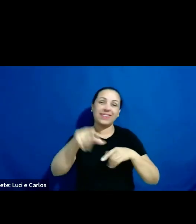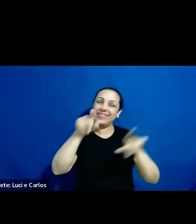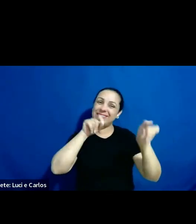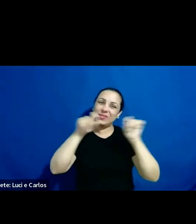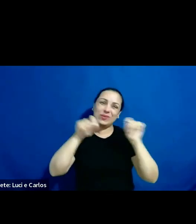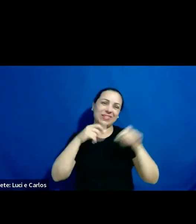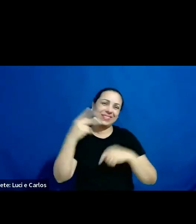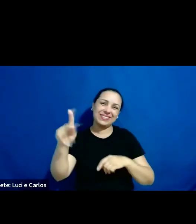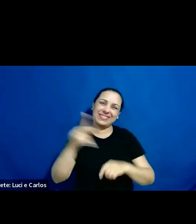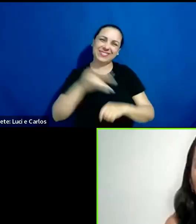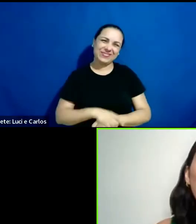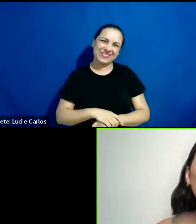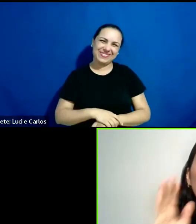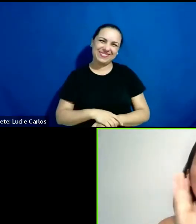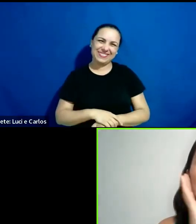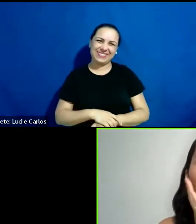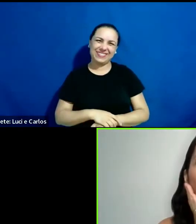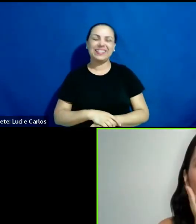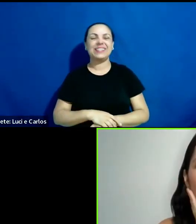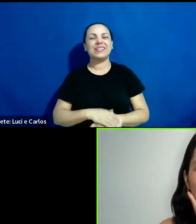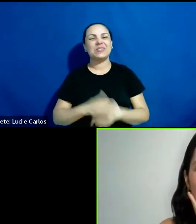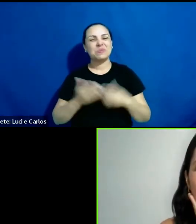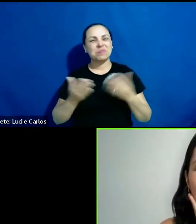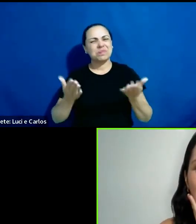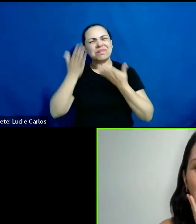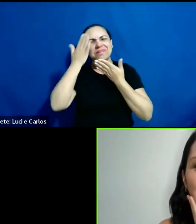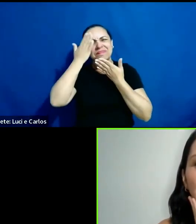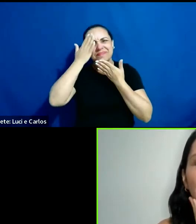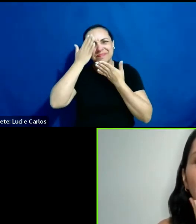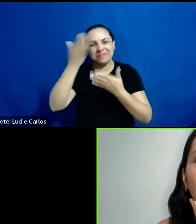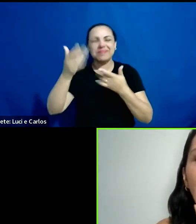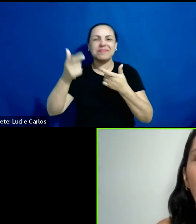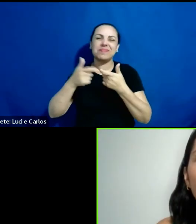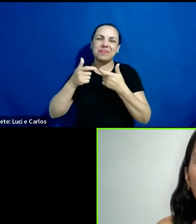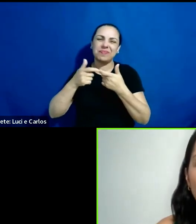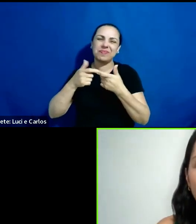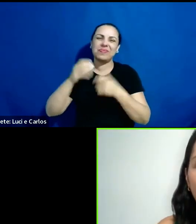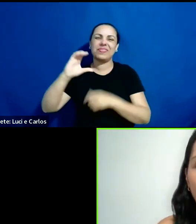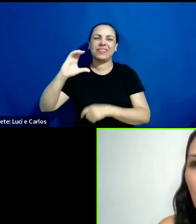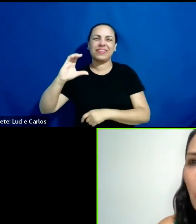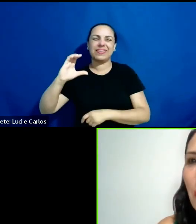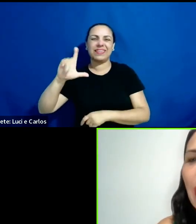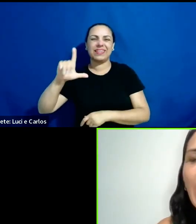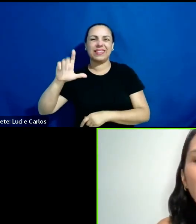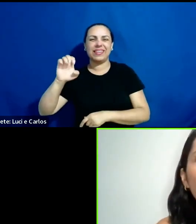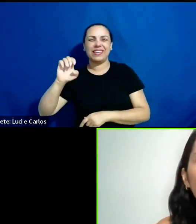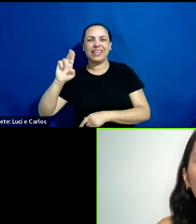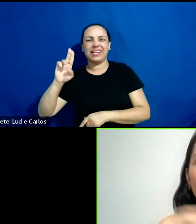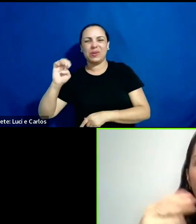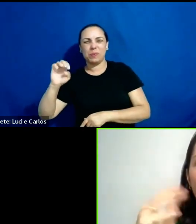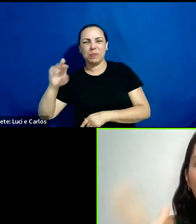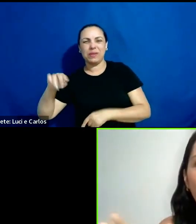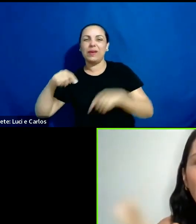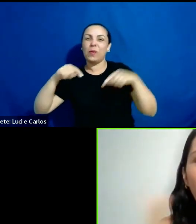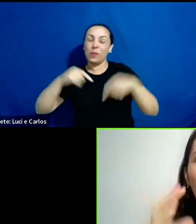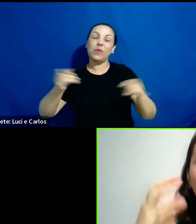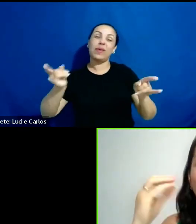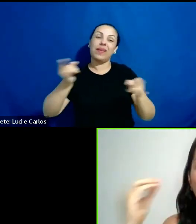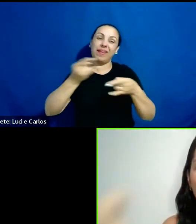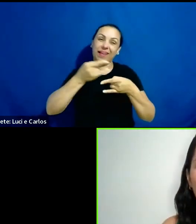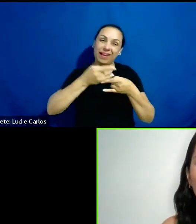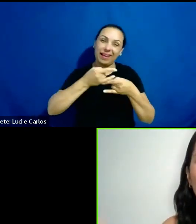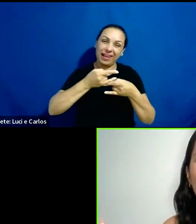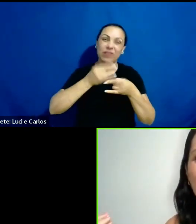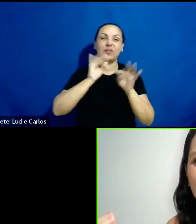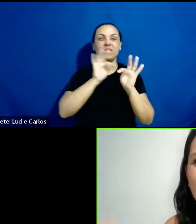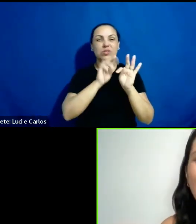Gente, muito obrigada, Dr. Kleuber. Que aula, hein? A gente sempre fala, a live da Timol não é uma live, é uma consulta, é